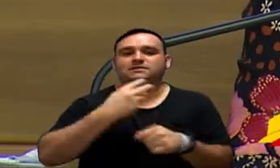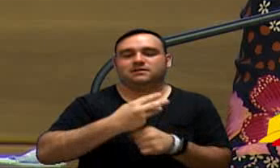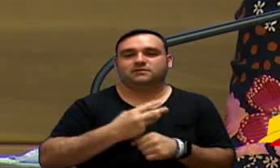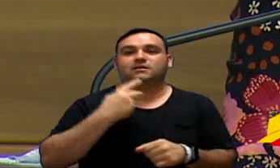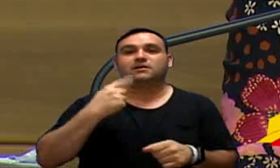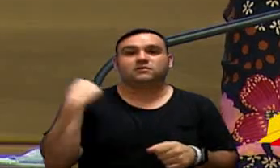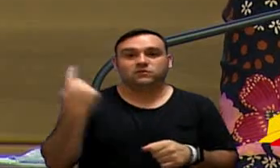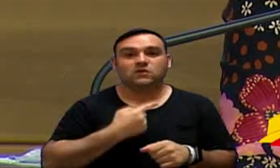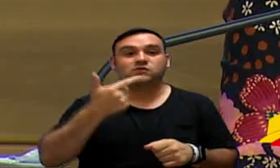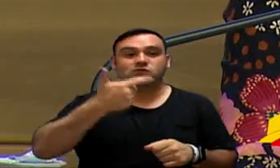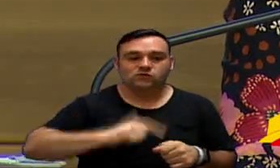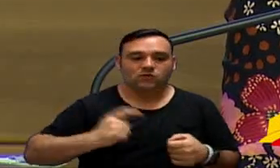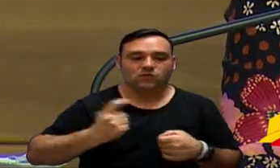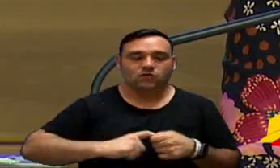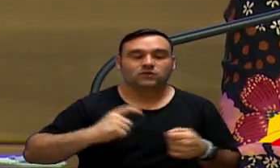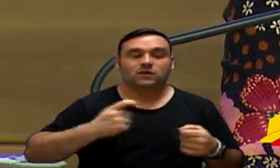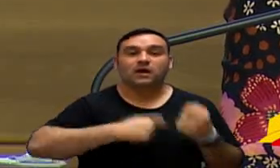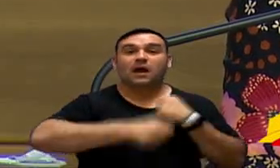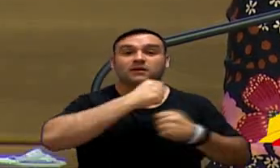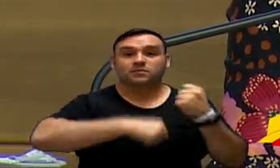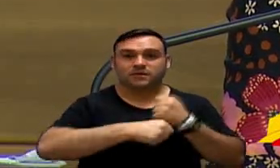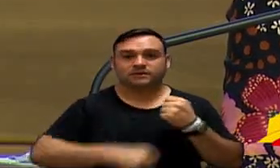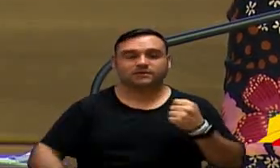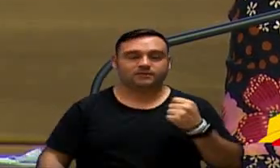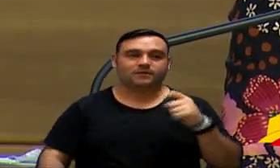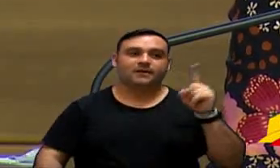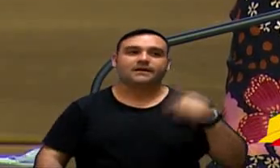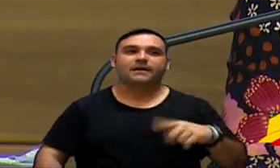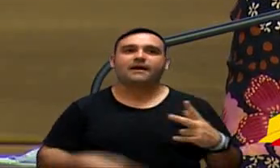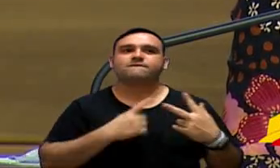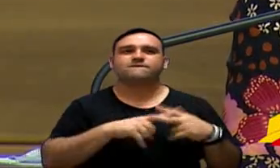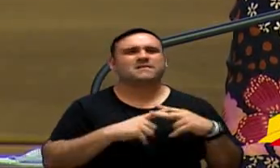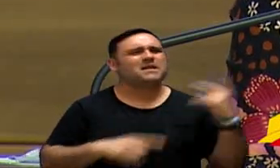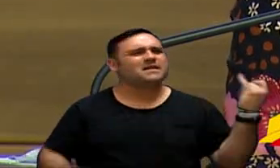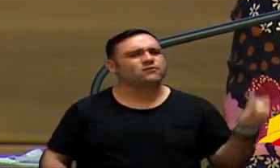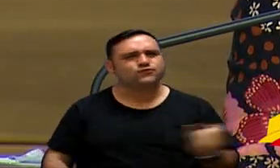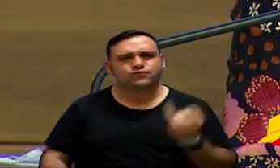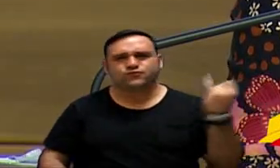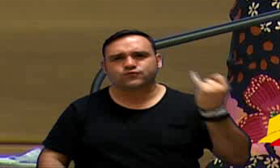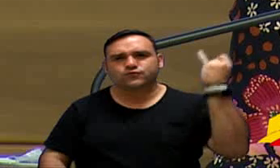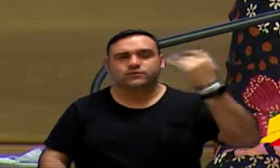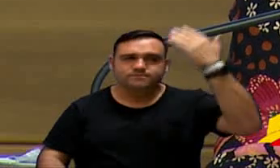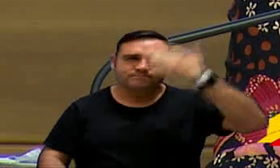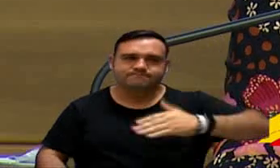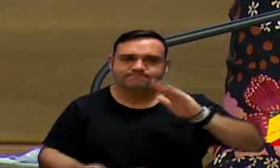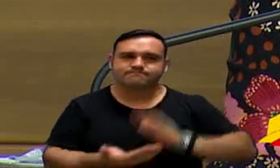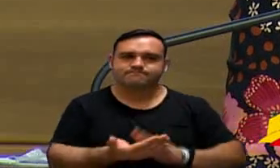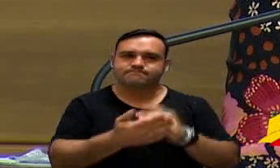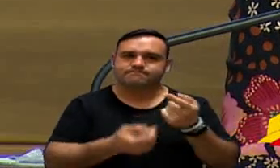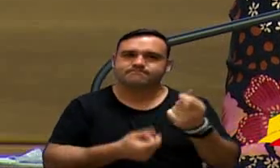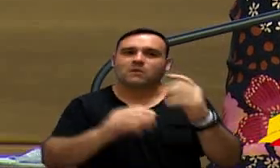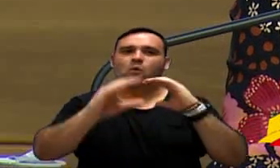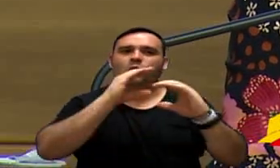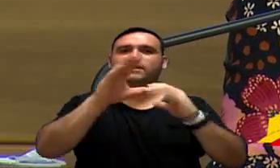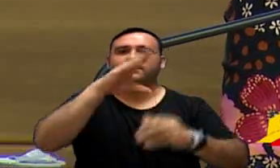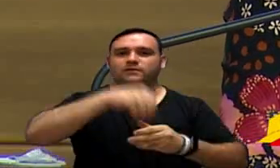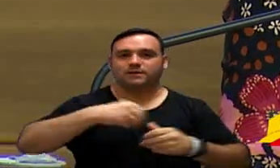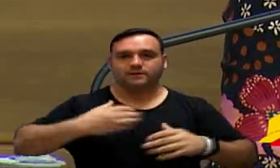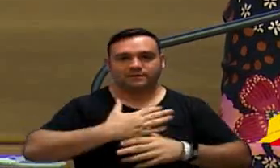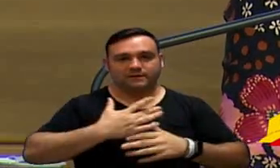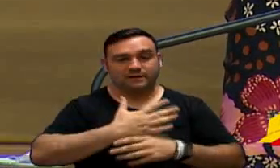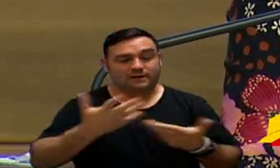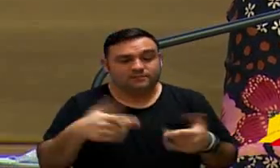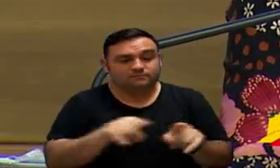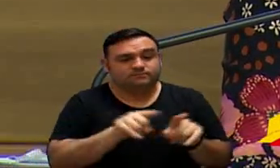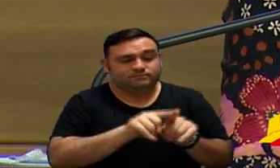3 anos. Nós restabelecemos ele o ano passado. É uma ferramenta muito importante de reconhecimento da comunicação da cidade. Então,